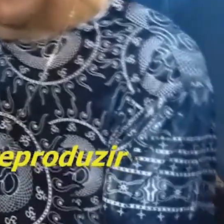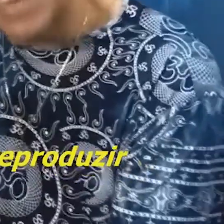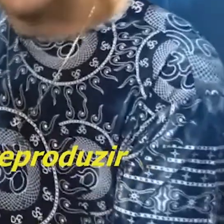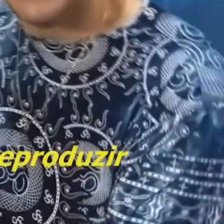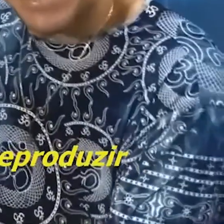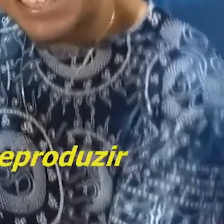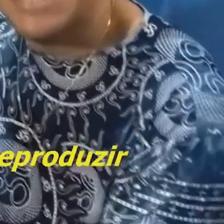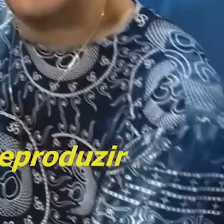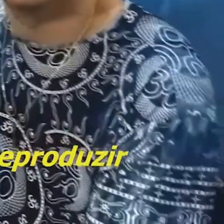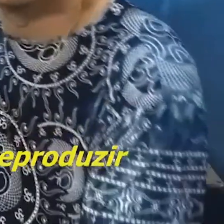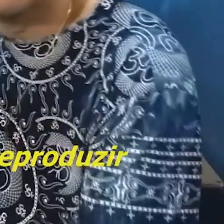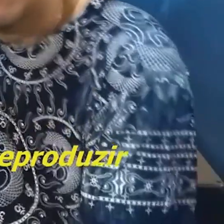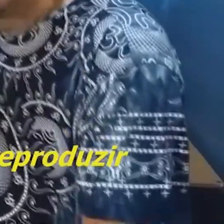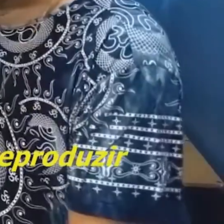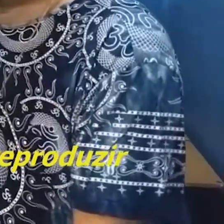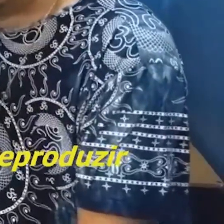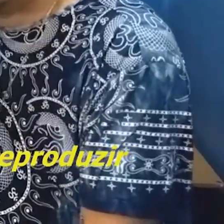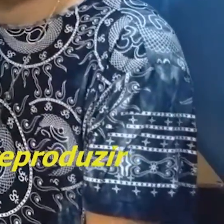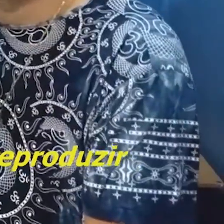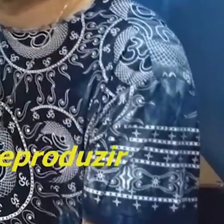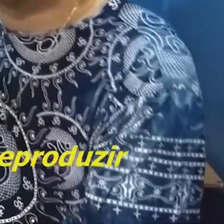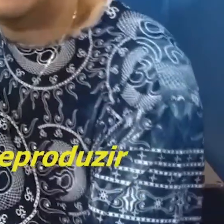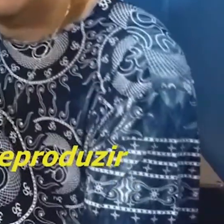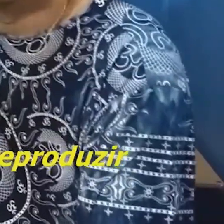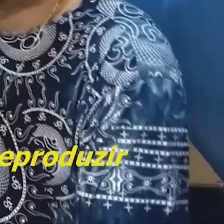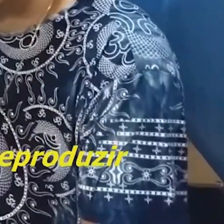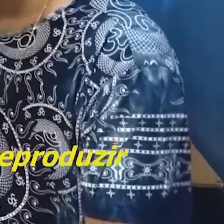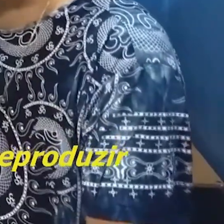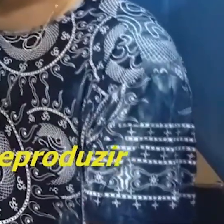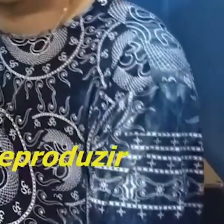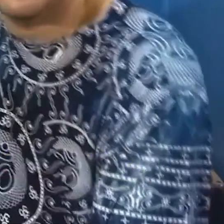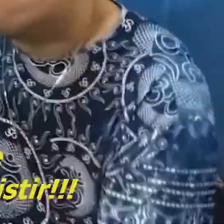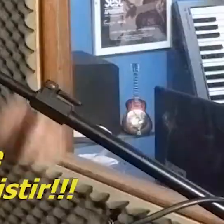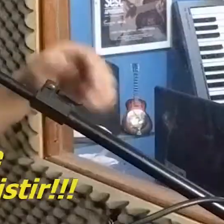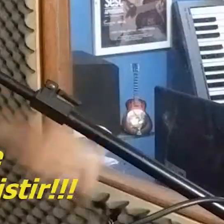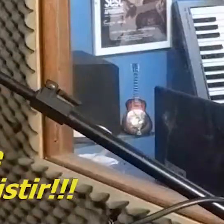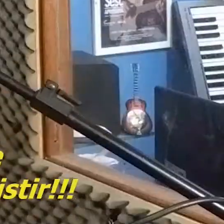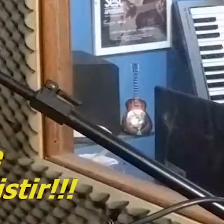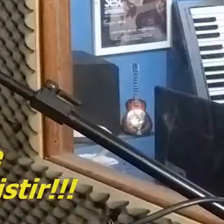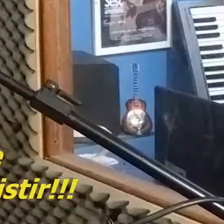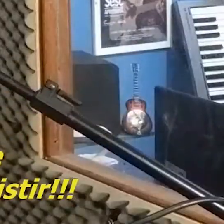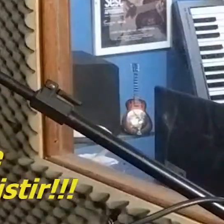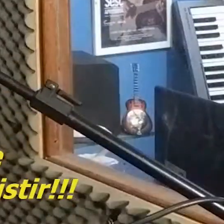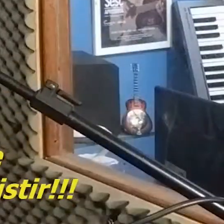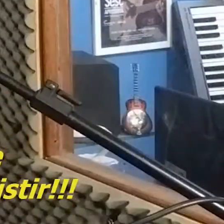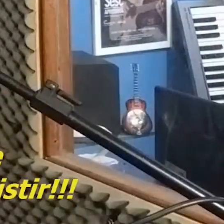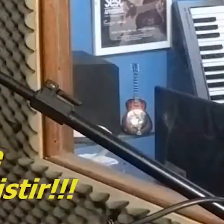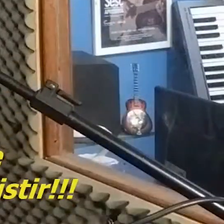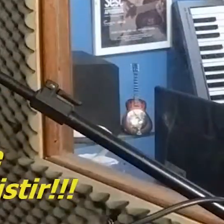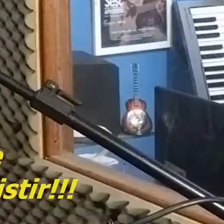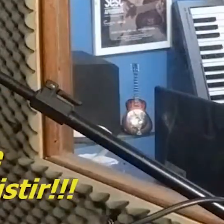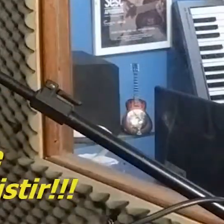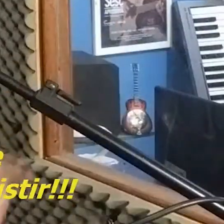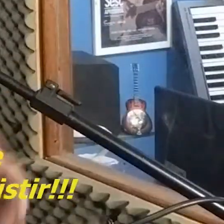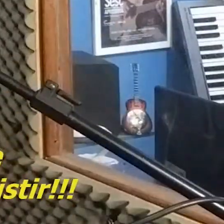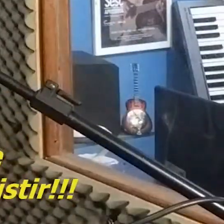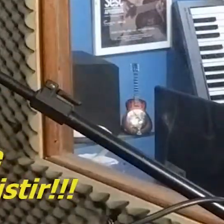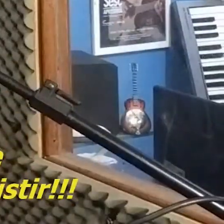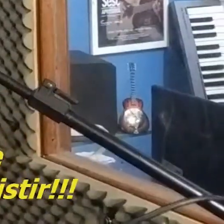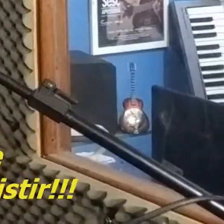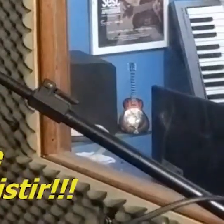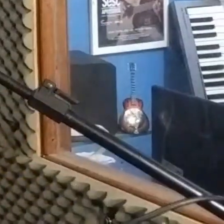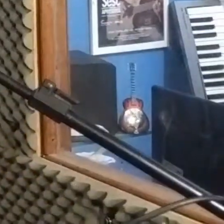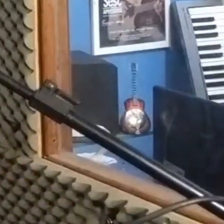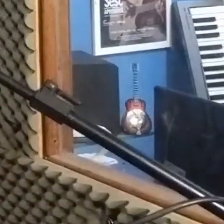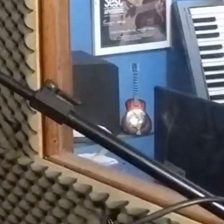Fazem a simiparidade para se reproduzir, vão se espalhar por todo o meio ambiente. No solo ou na água